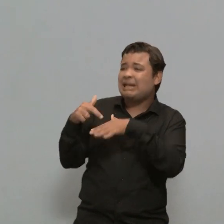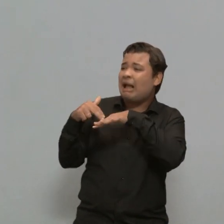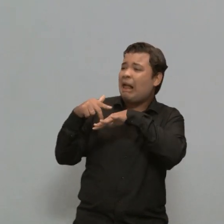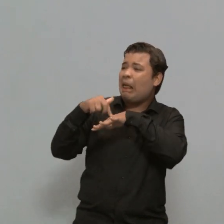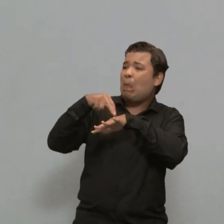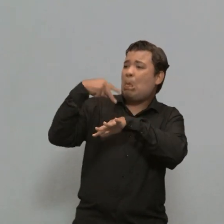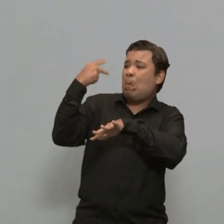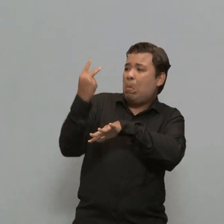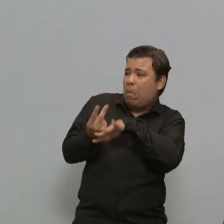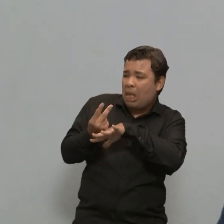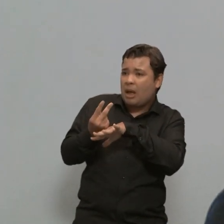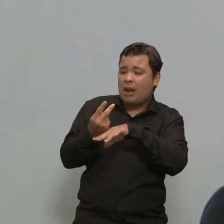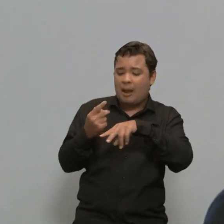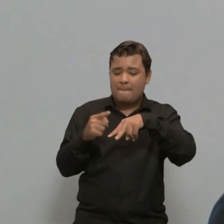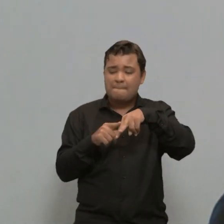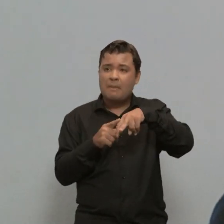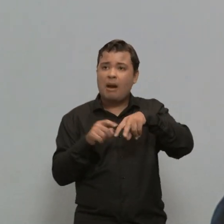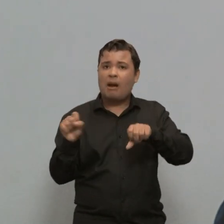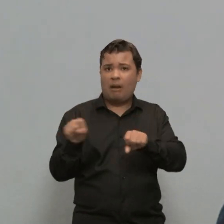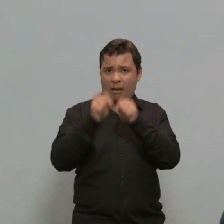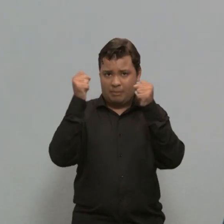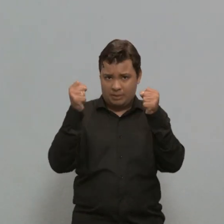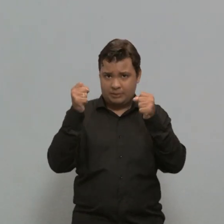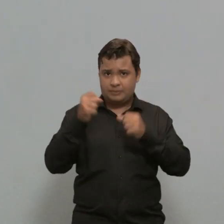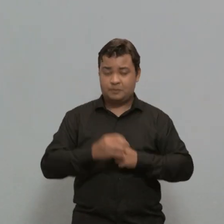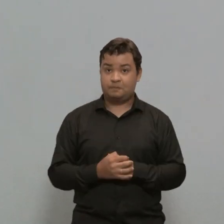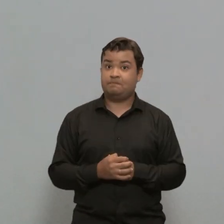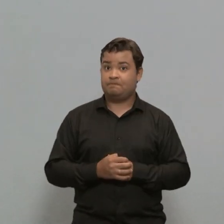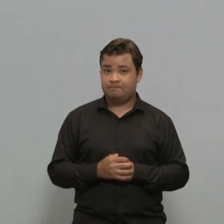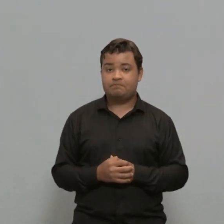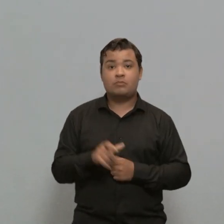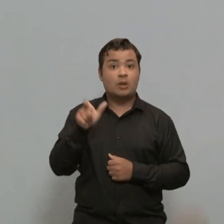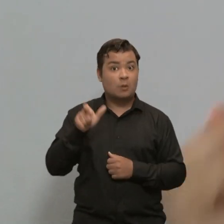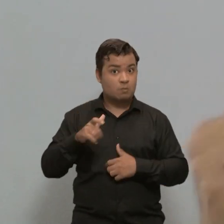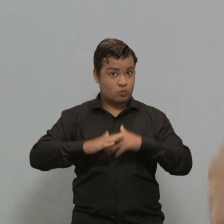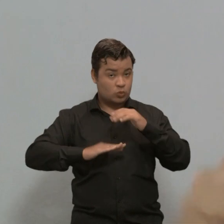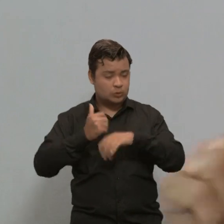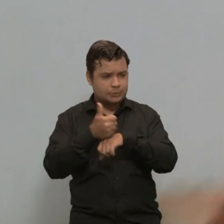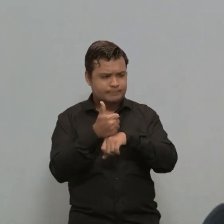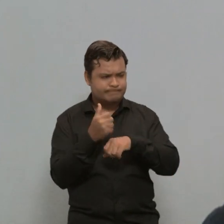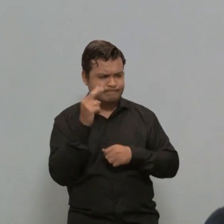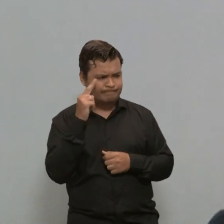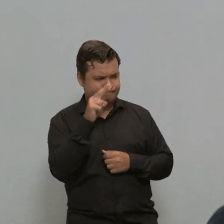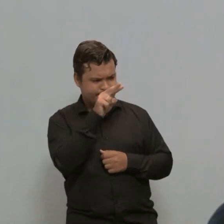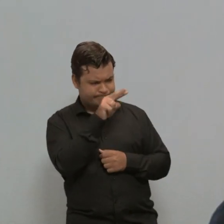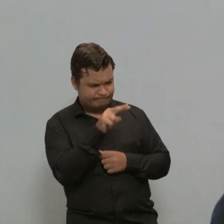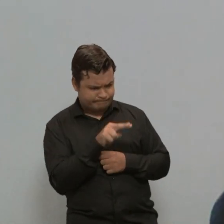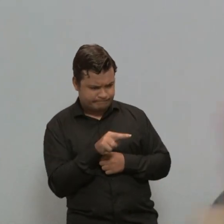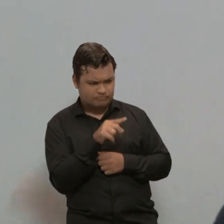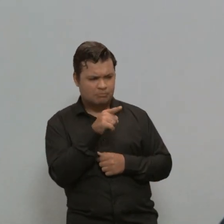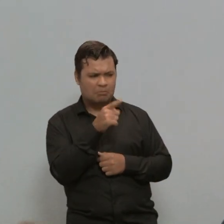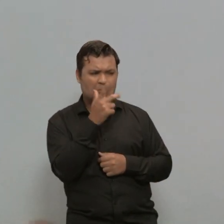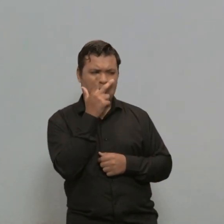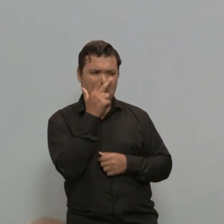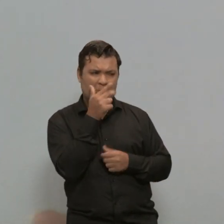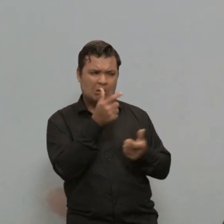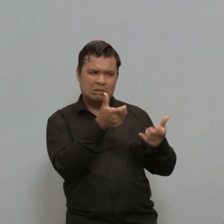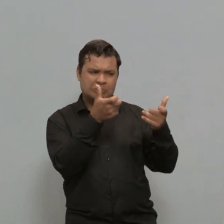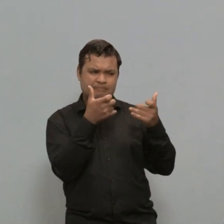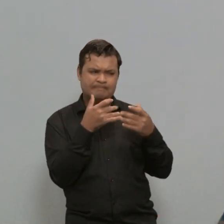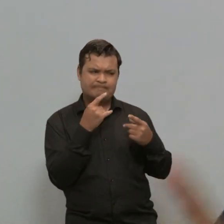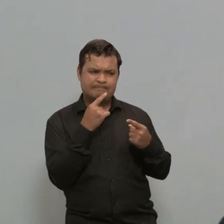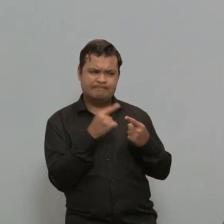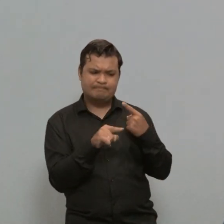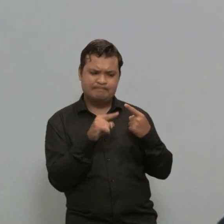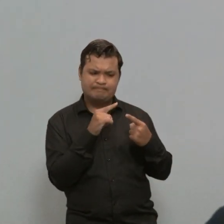e fraturei a perna. O profissional de saúde, ao examinar essa mulher, se ele suspeitar que há uma incoerência,